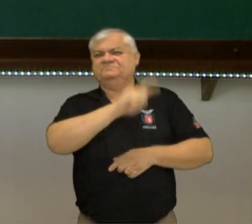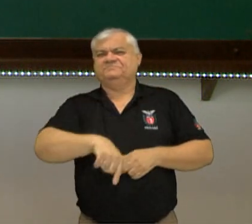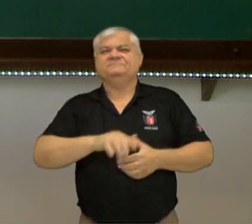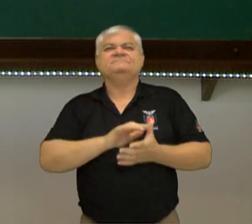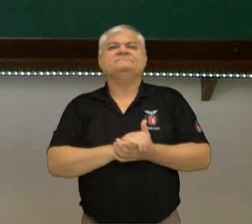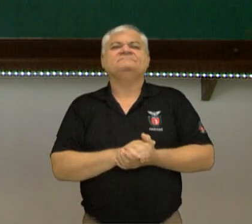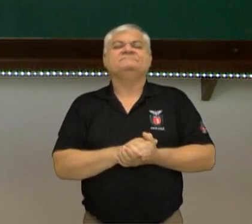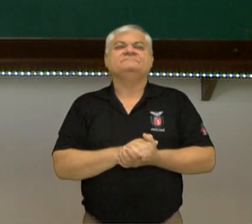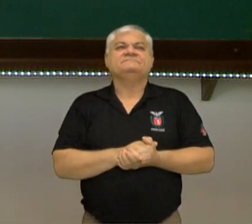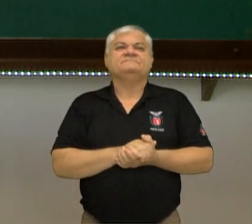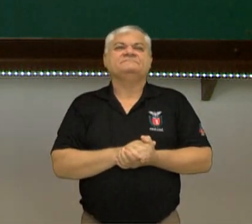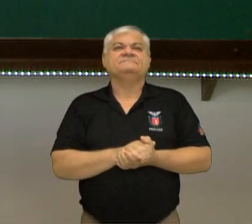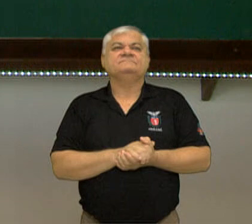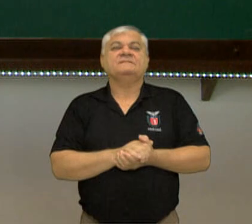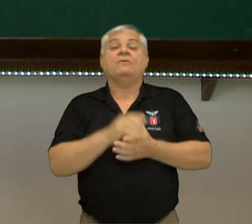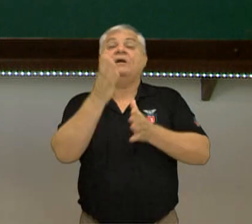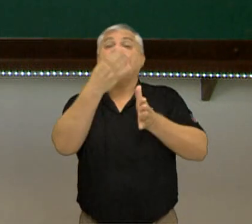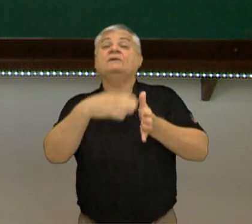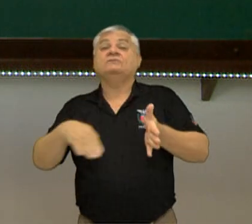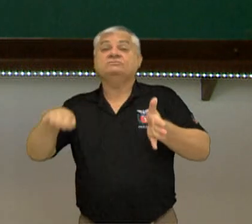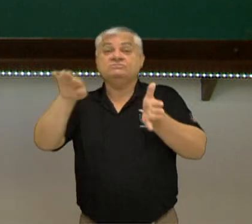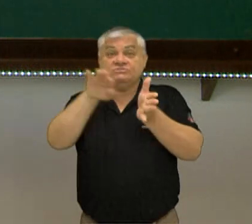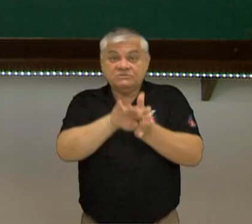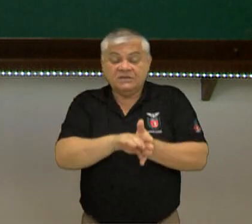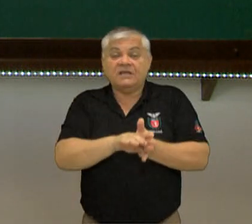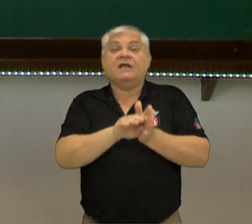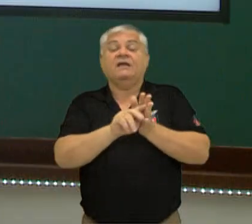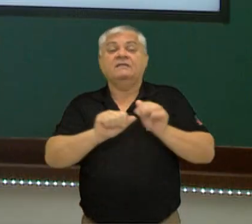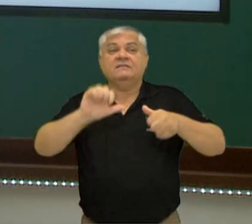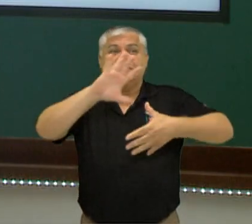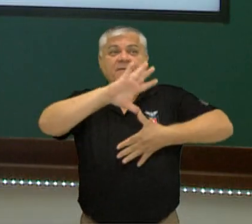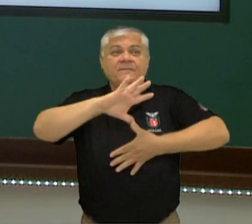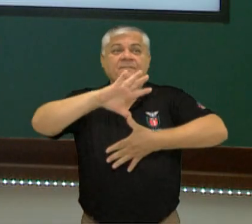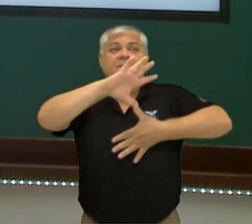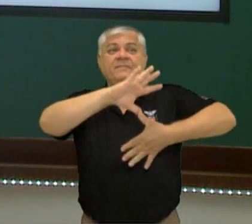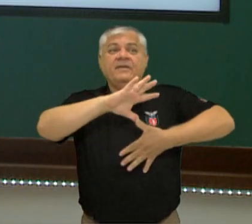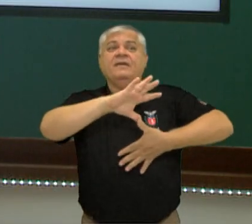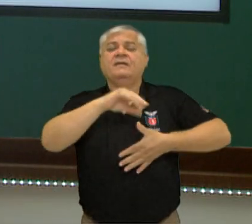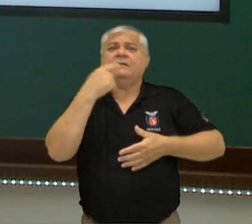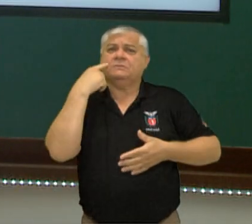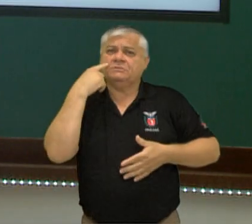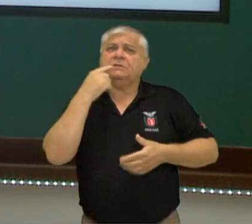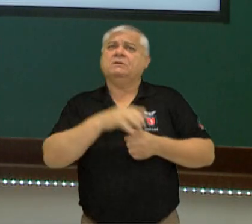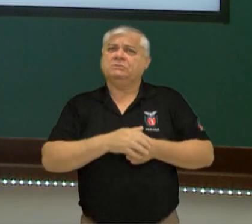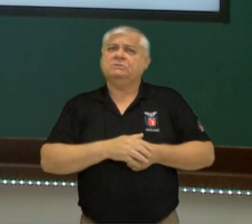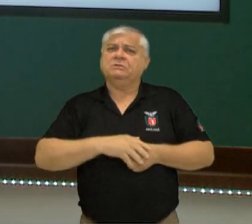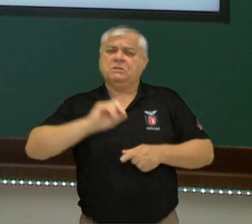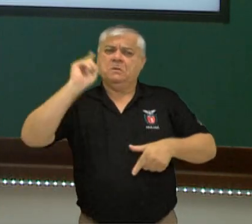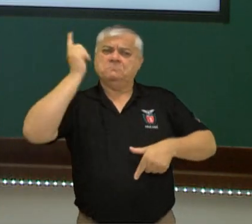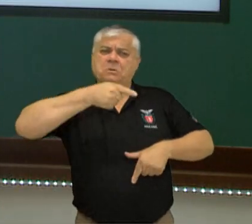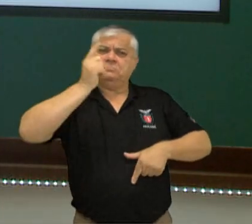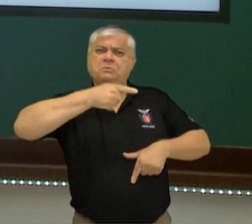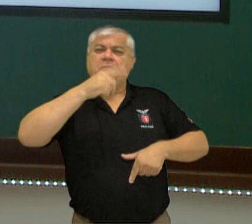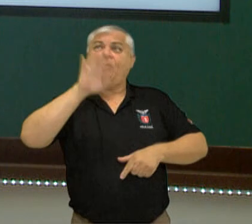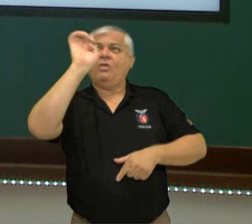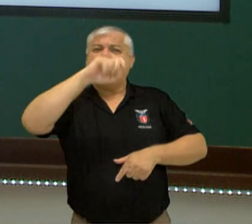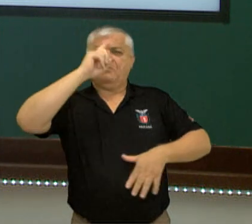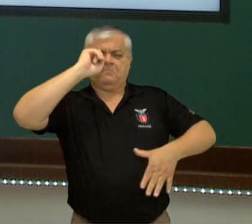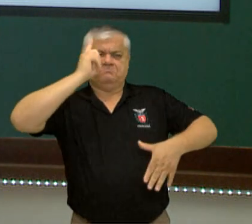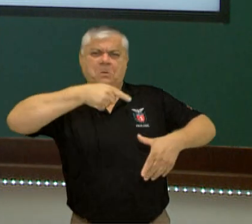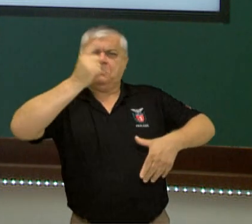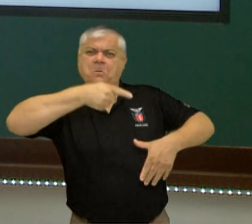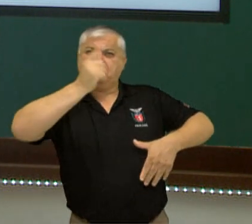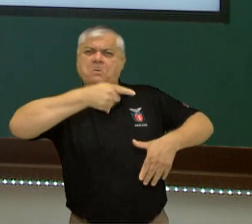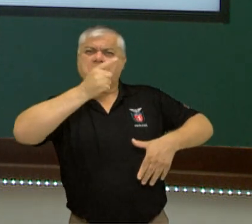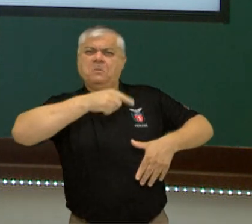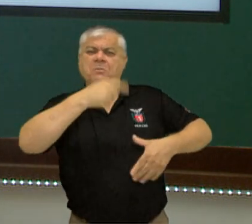Então aqui, ó, ao chegarem na América, os europeus impuseram a sua religiosidade, impuseram a sua